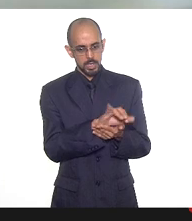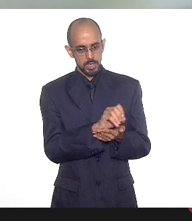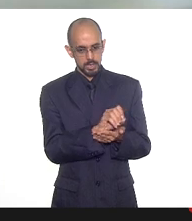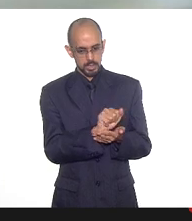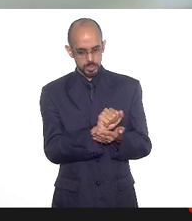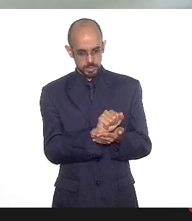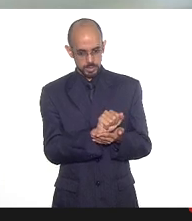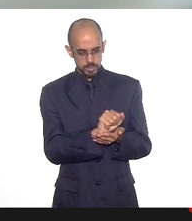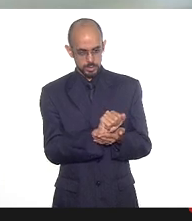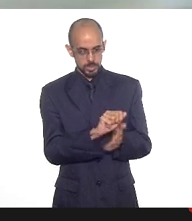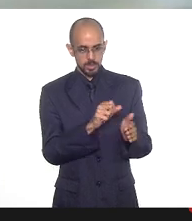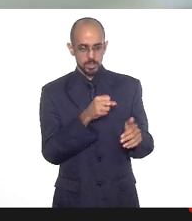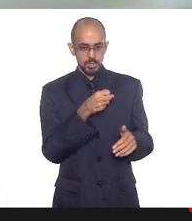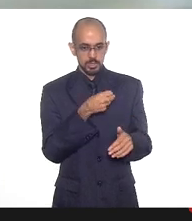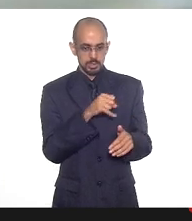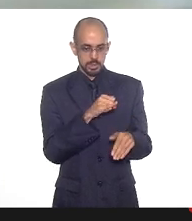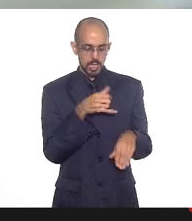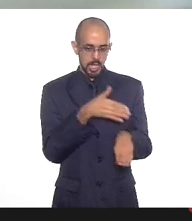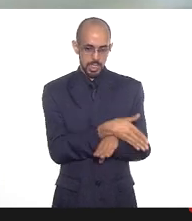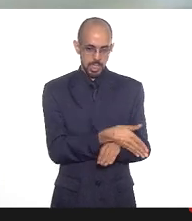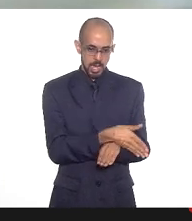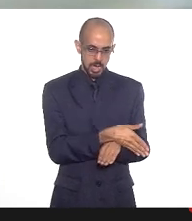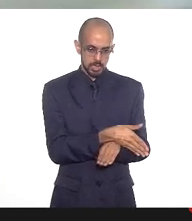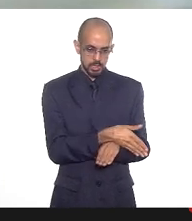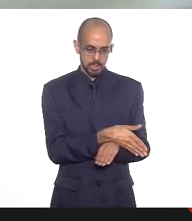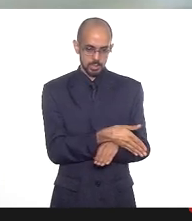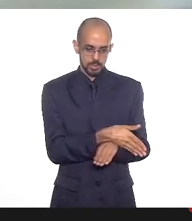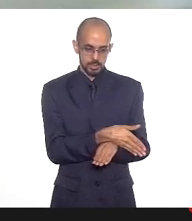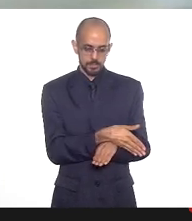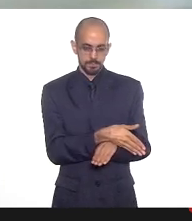Se a entrada dessa